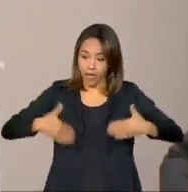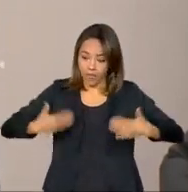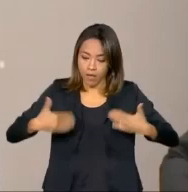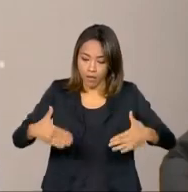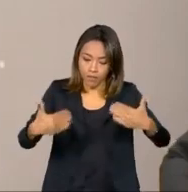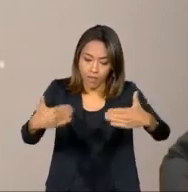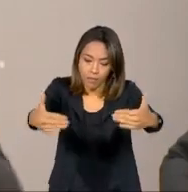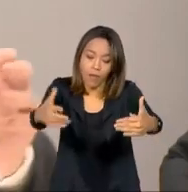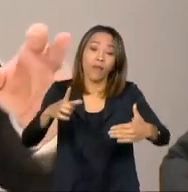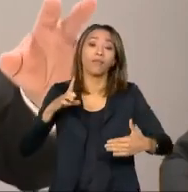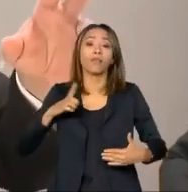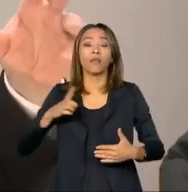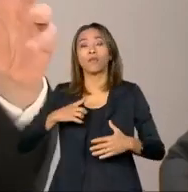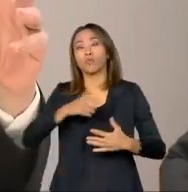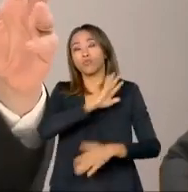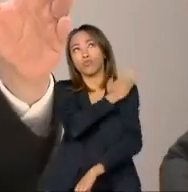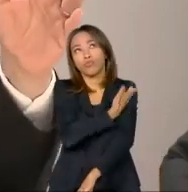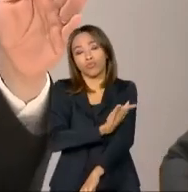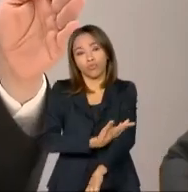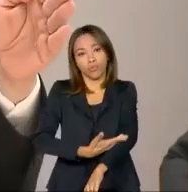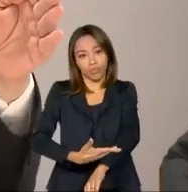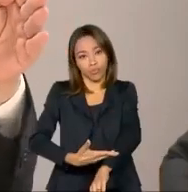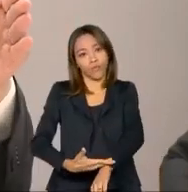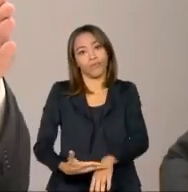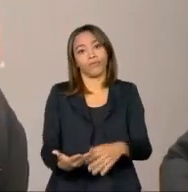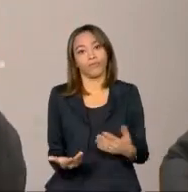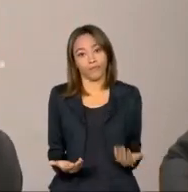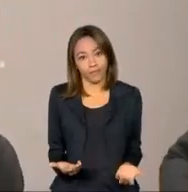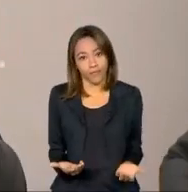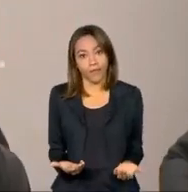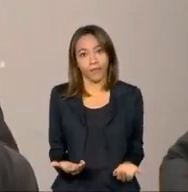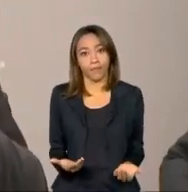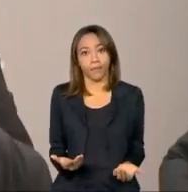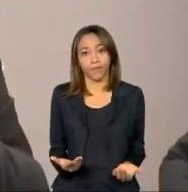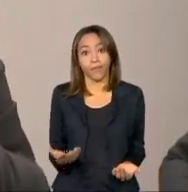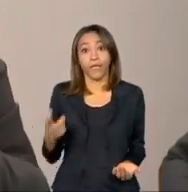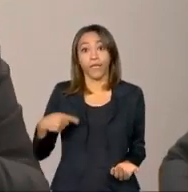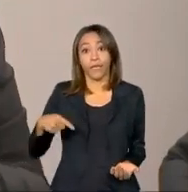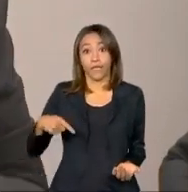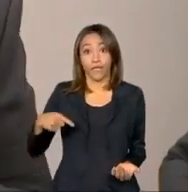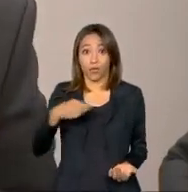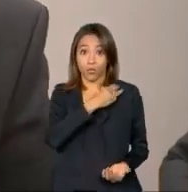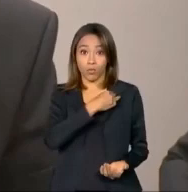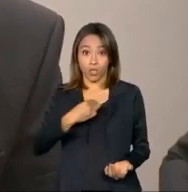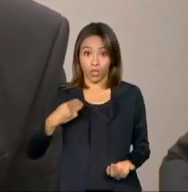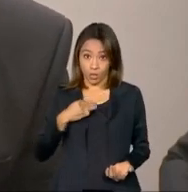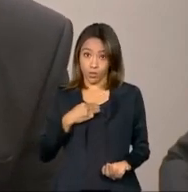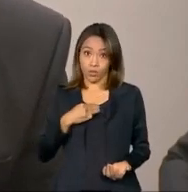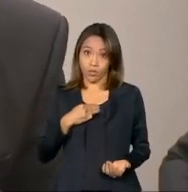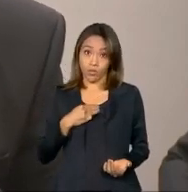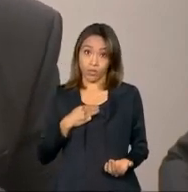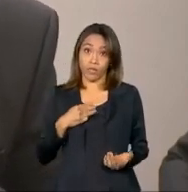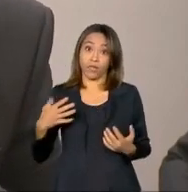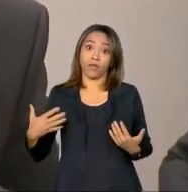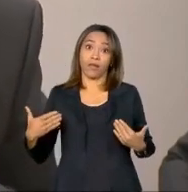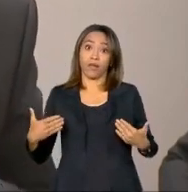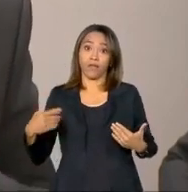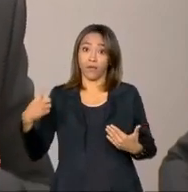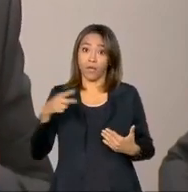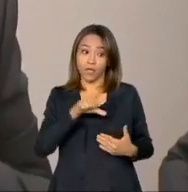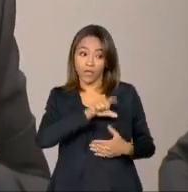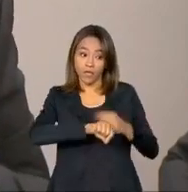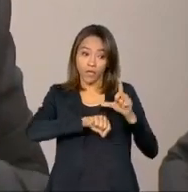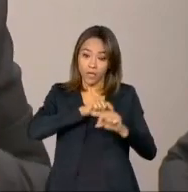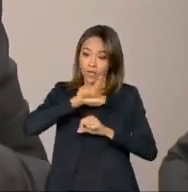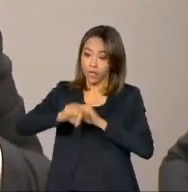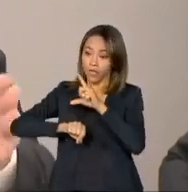uma tradição, inclusive a ordem de sentar dos ministros é